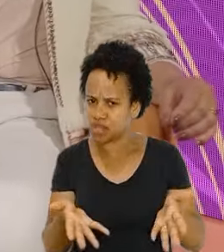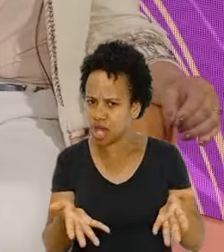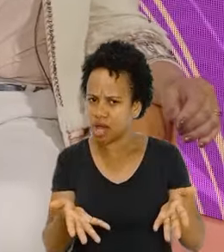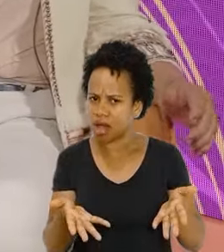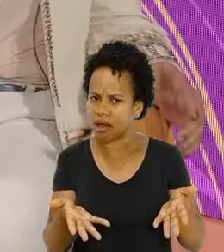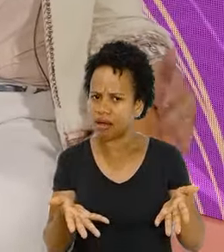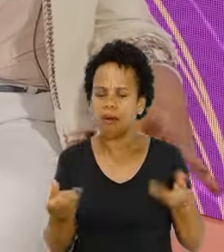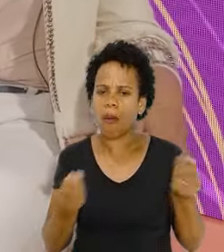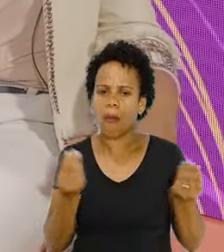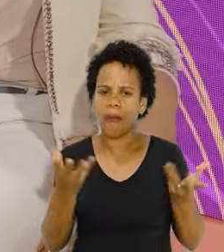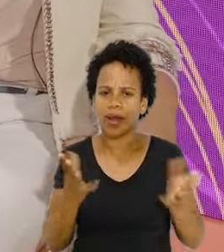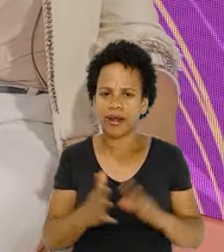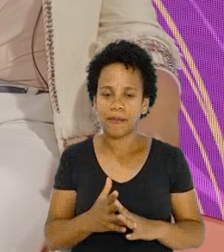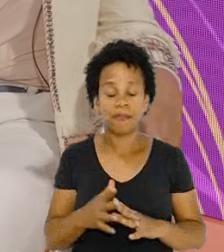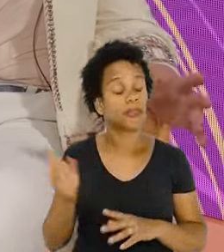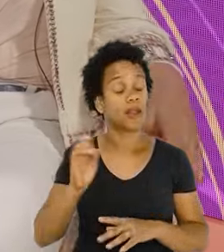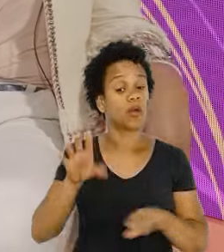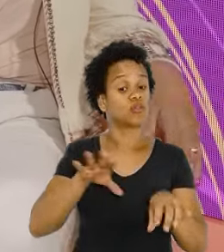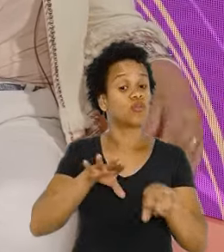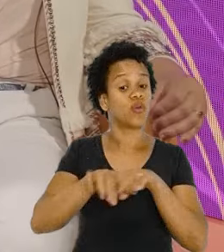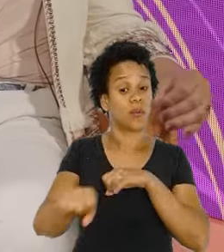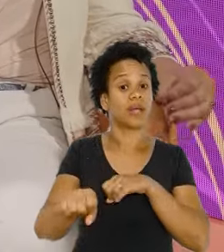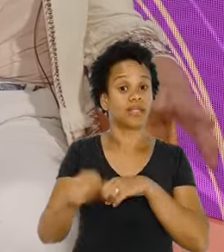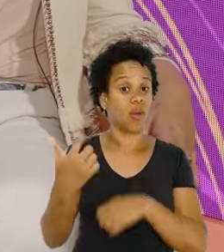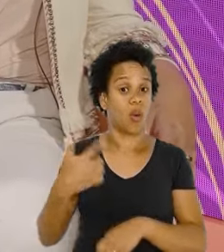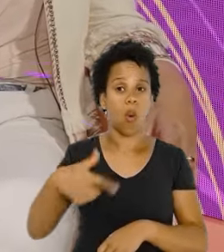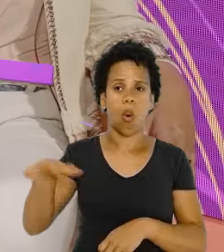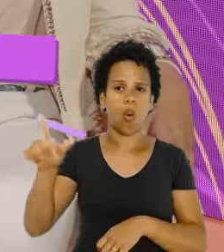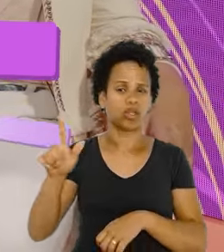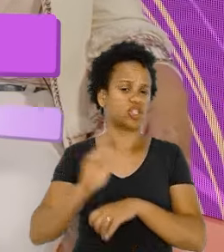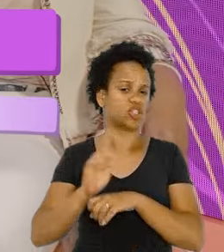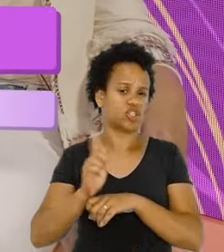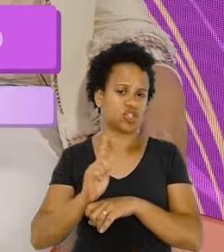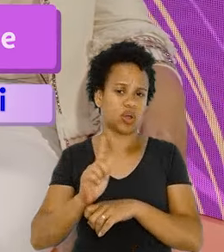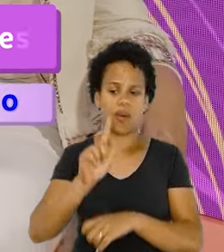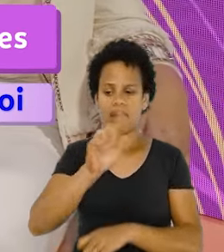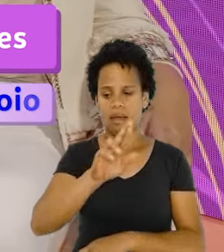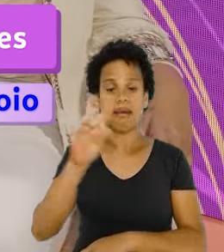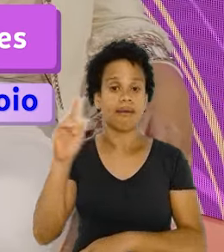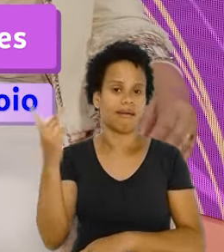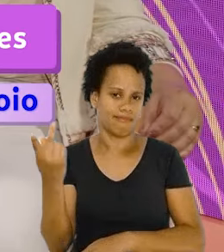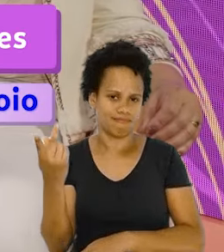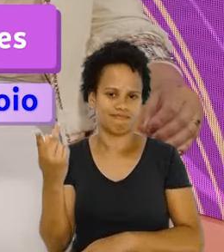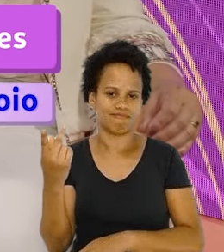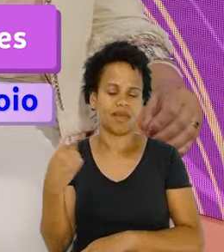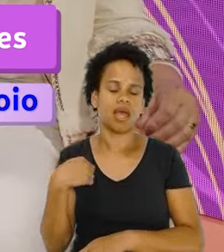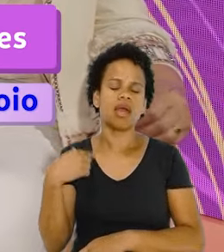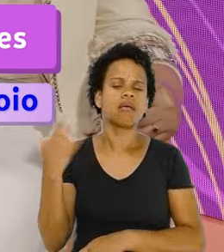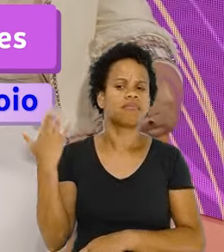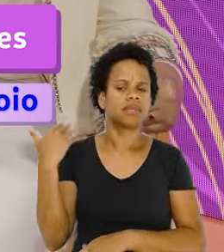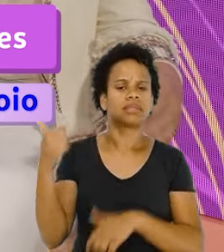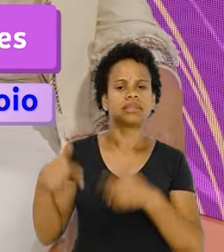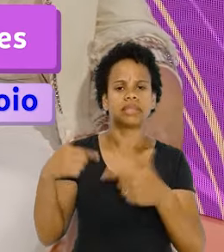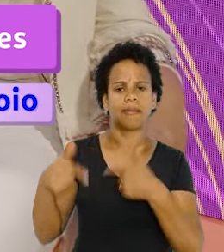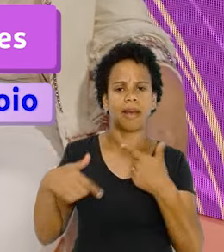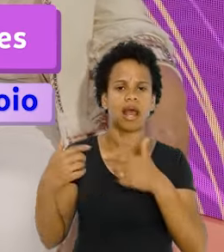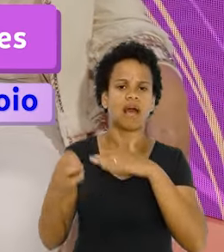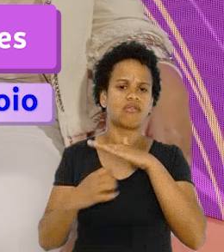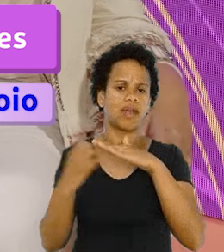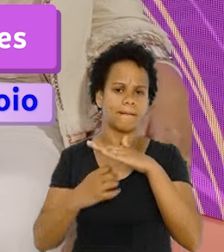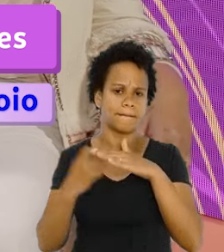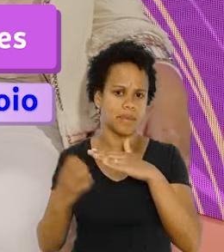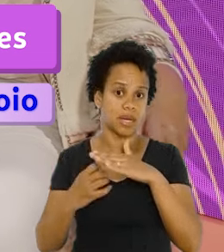você tava fazendo na vida outra formação Eu Sou formada em gestão de recursos humanos né trabalhava em empresa